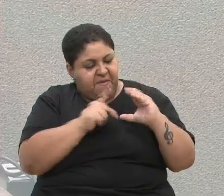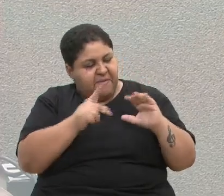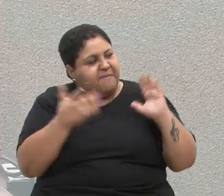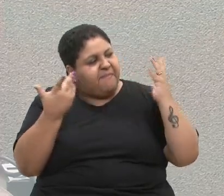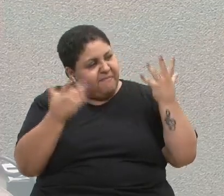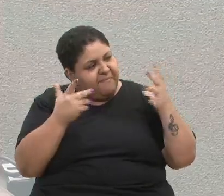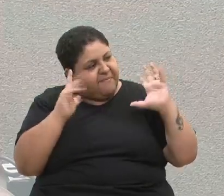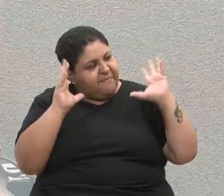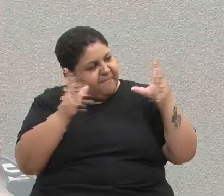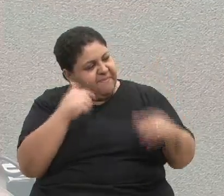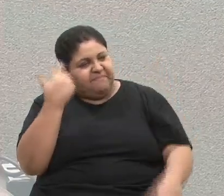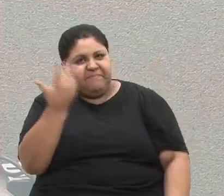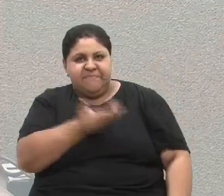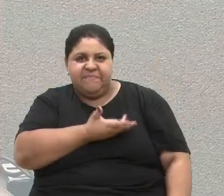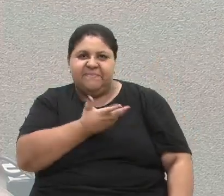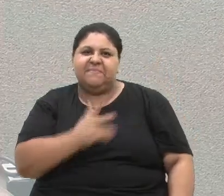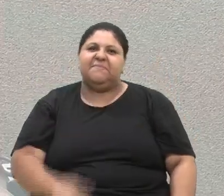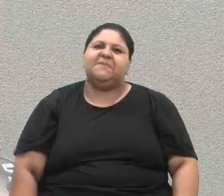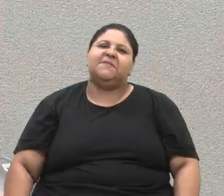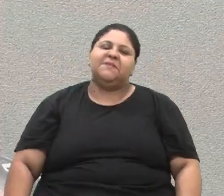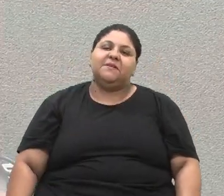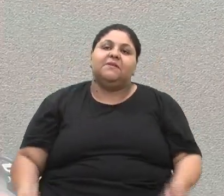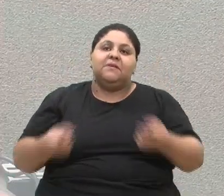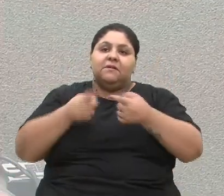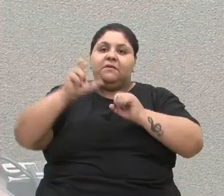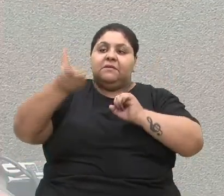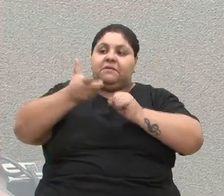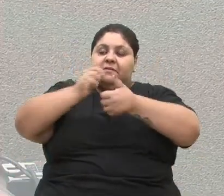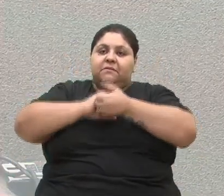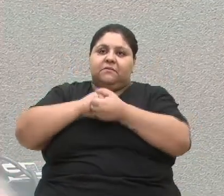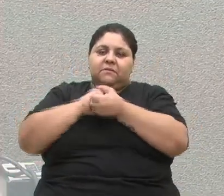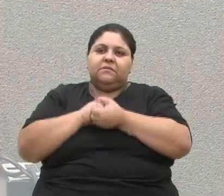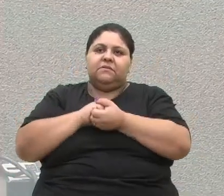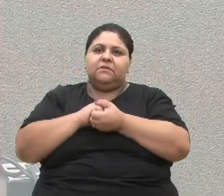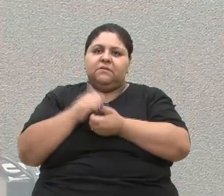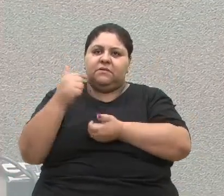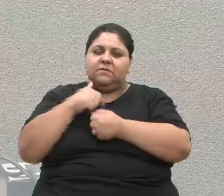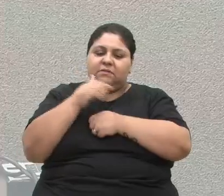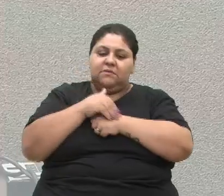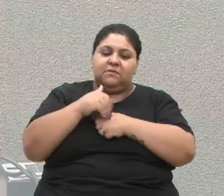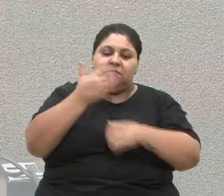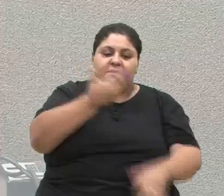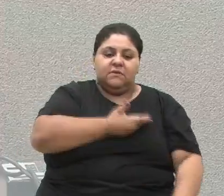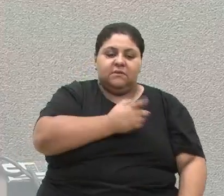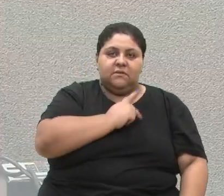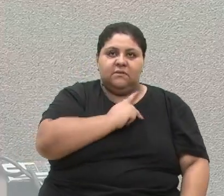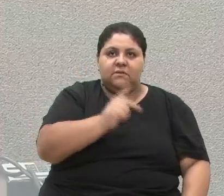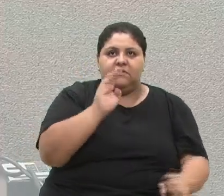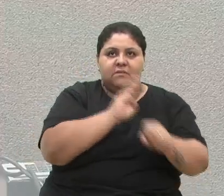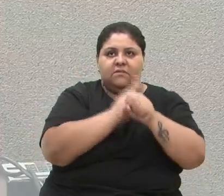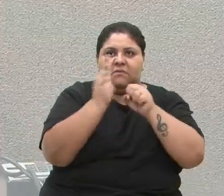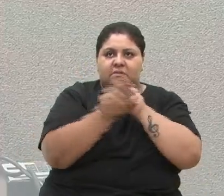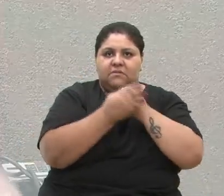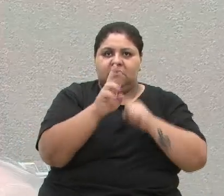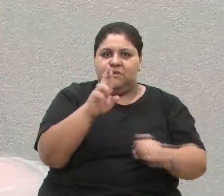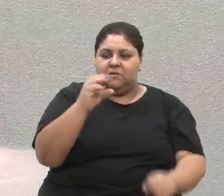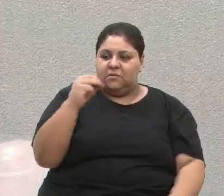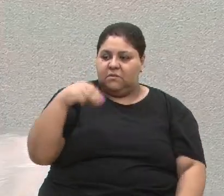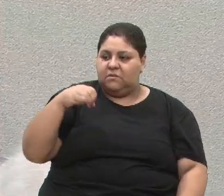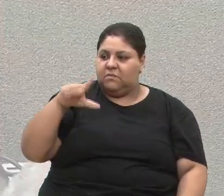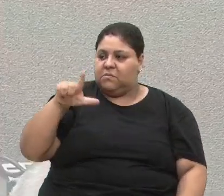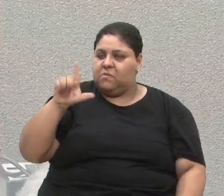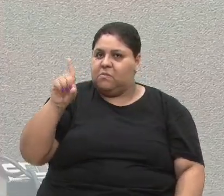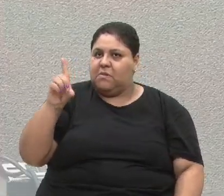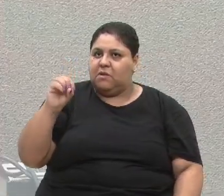parabéns parabéns a todos. Mas quero saudar aqui o meu querido amigo, presidente de bairro, Romildo, também, da